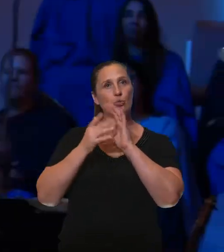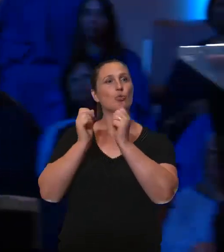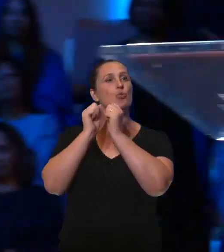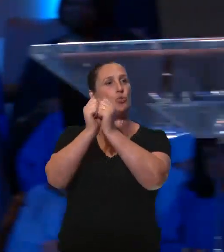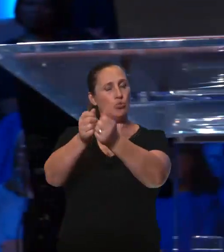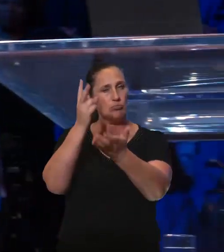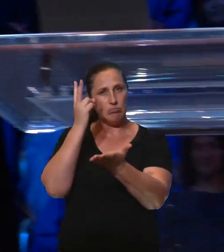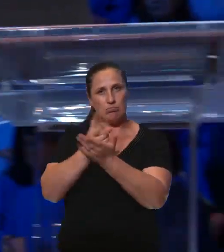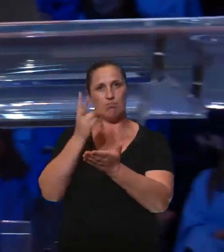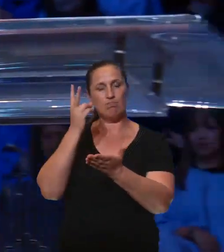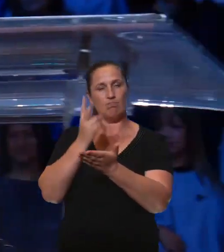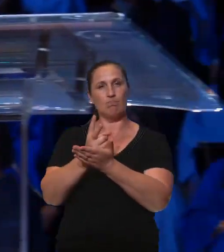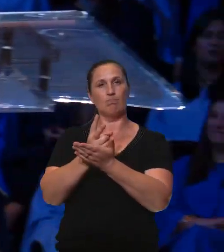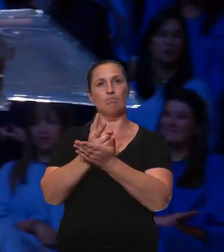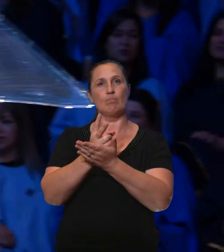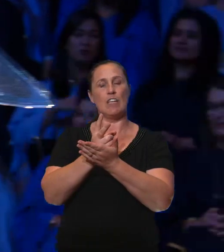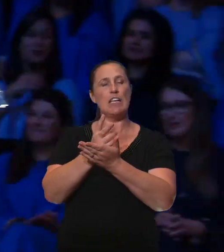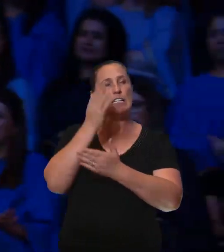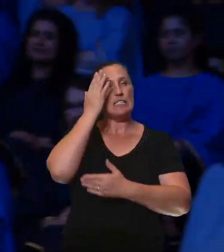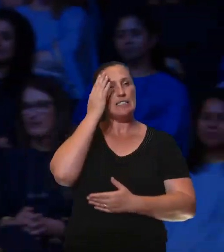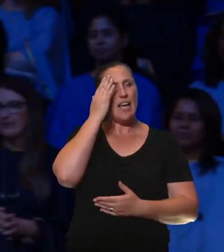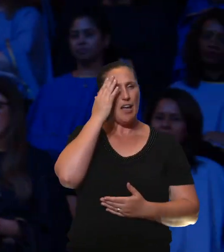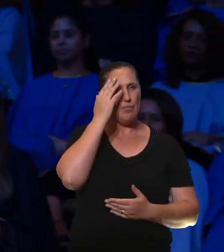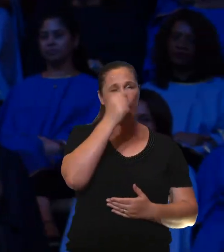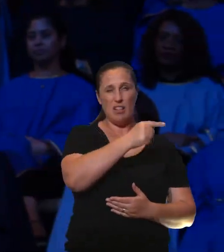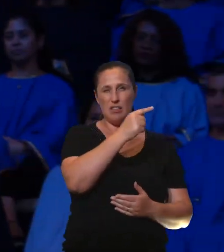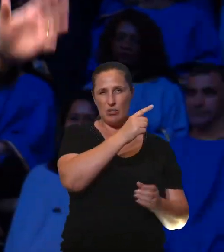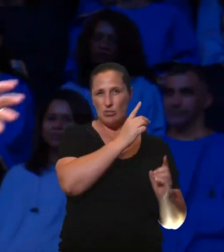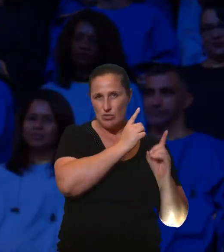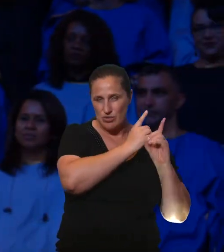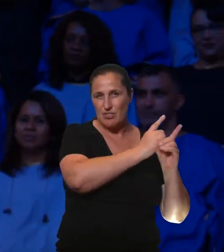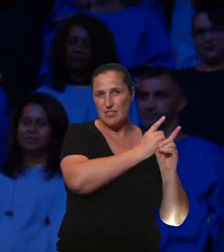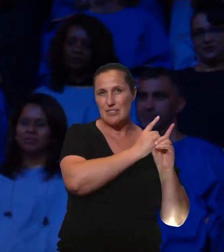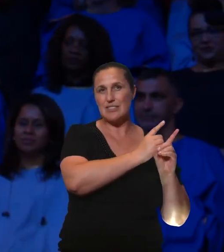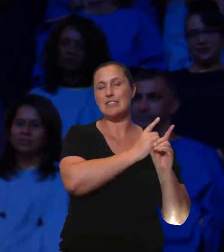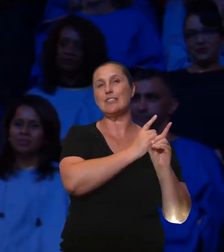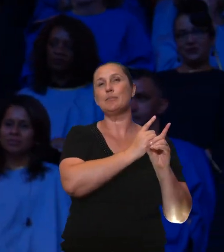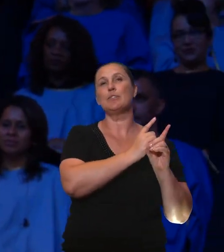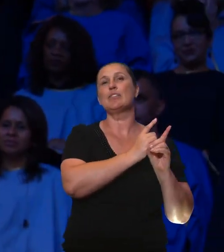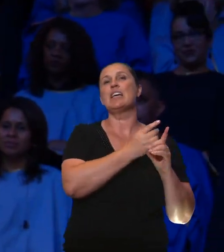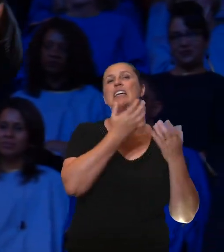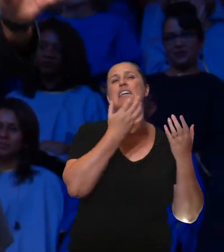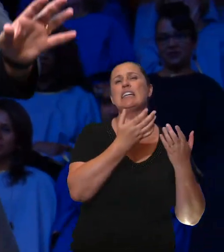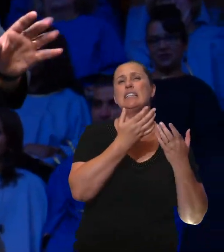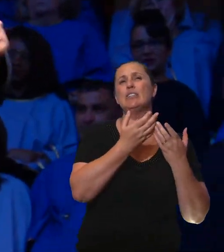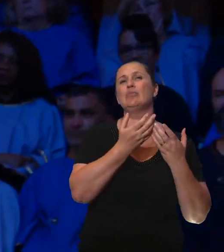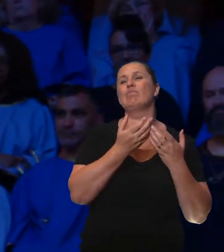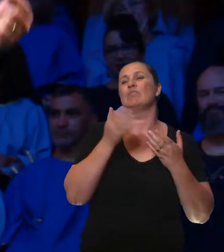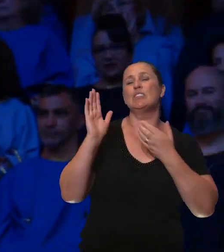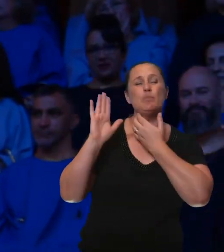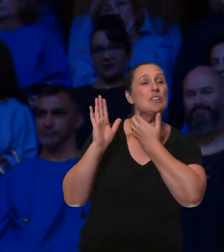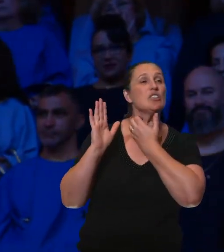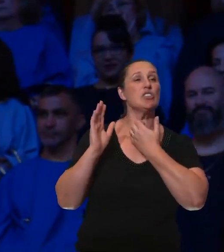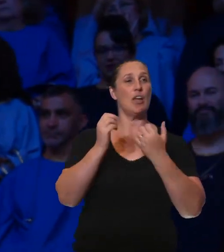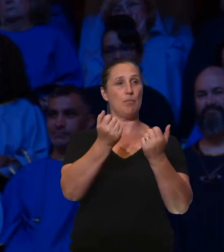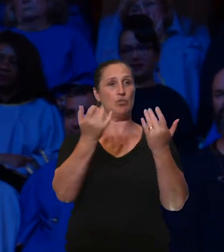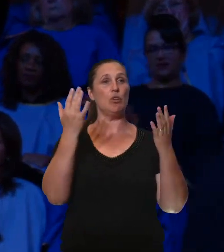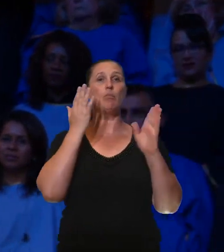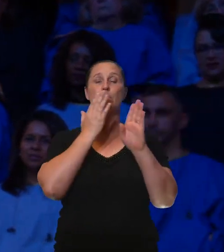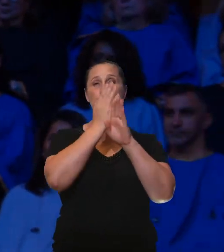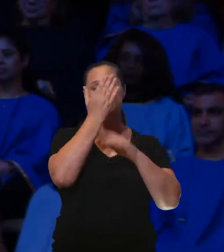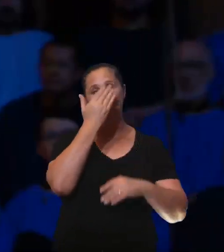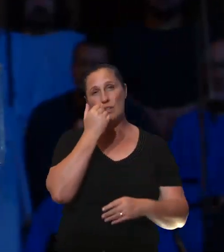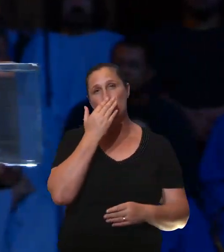dos discípulos, horas antes, diante das maravilhas de Deus, querer despedir uma multidão por causa de alimento,